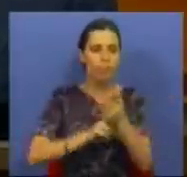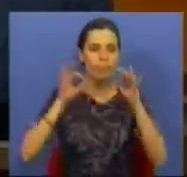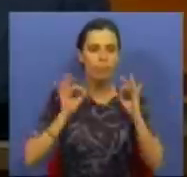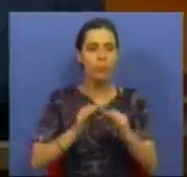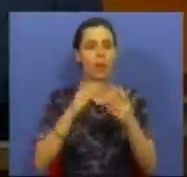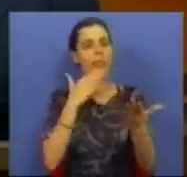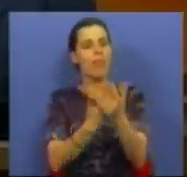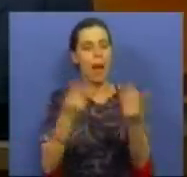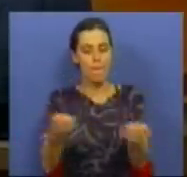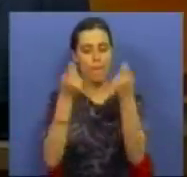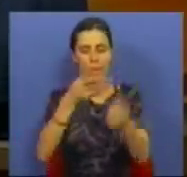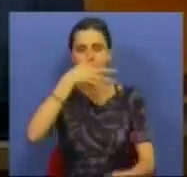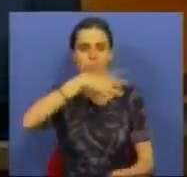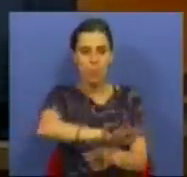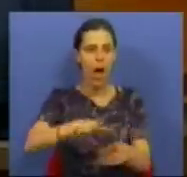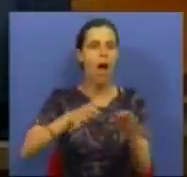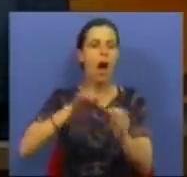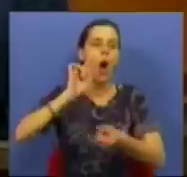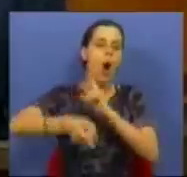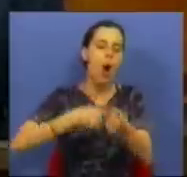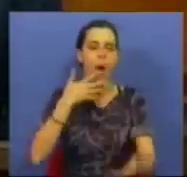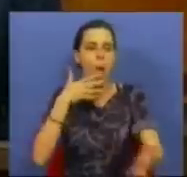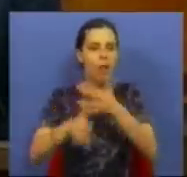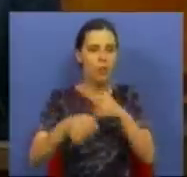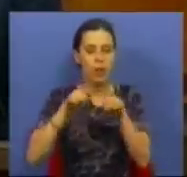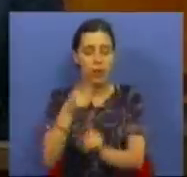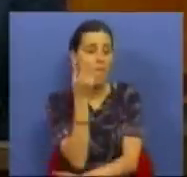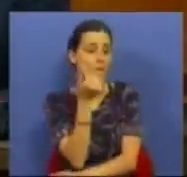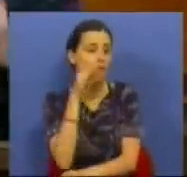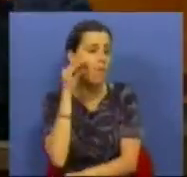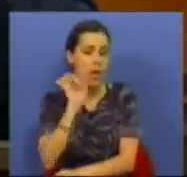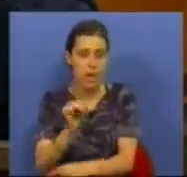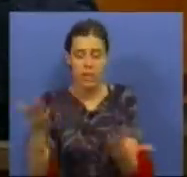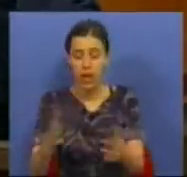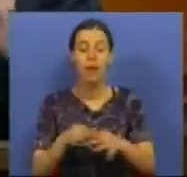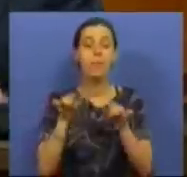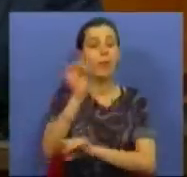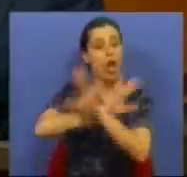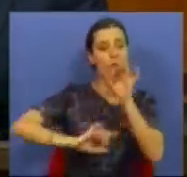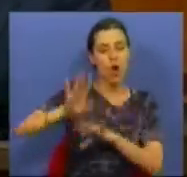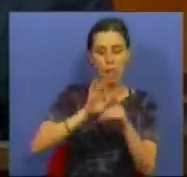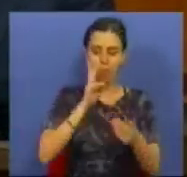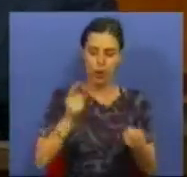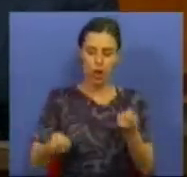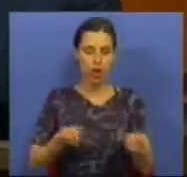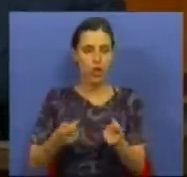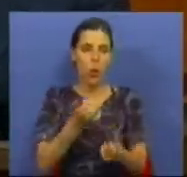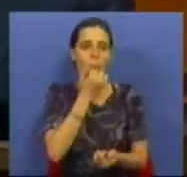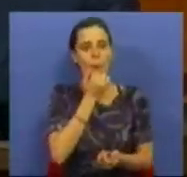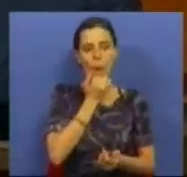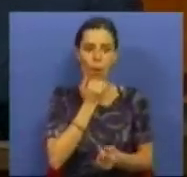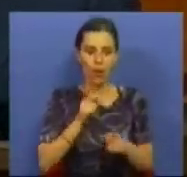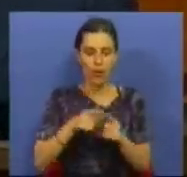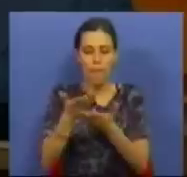verdadeiramente promove o vírus ébola da especulação financeira. Esta Europa dos gestores contentinhos